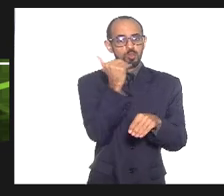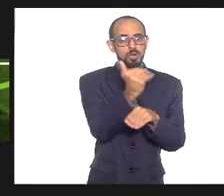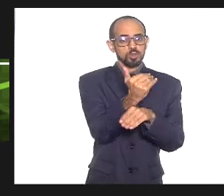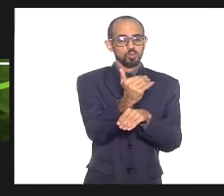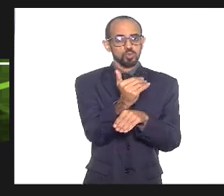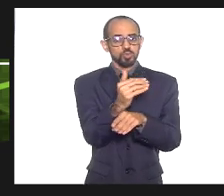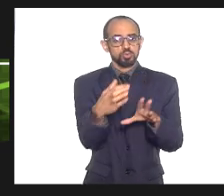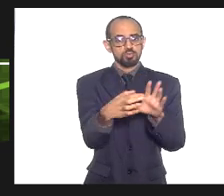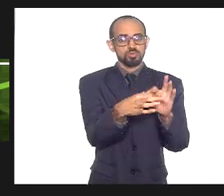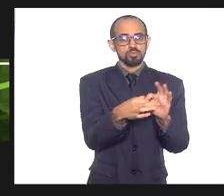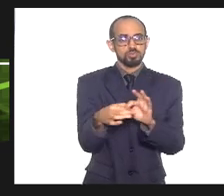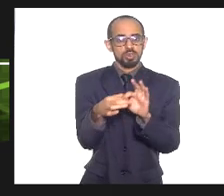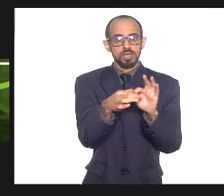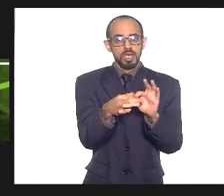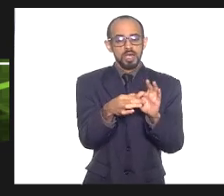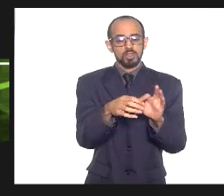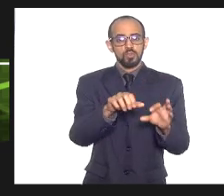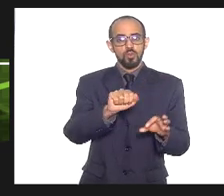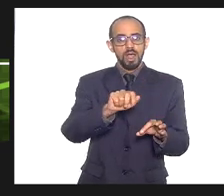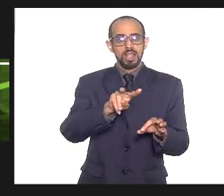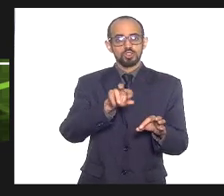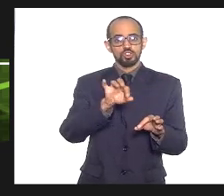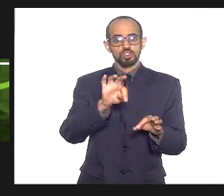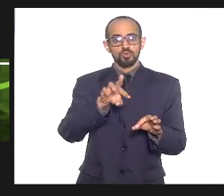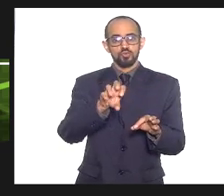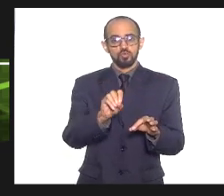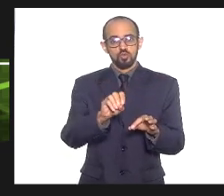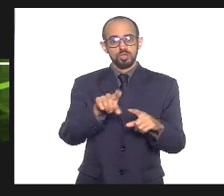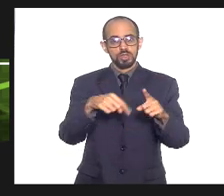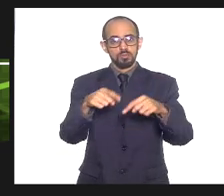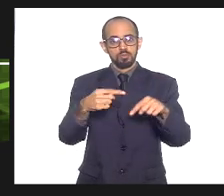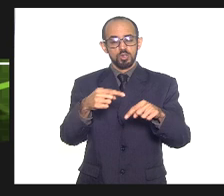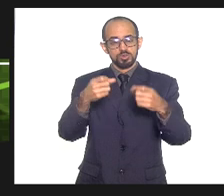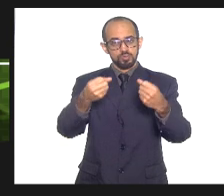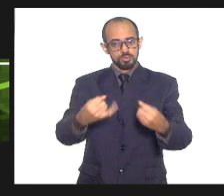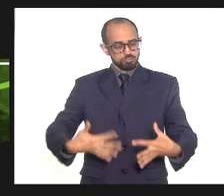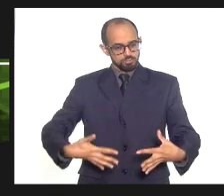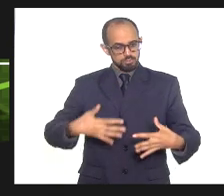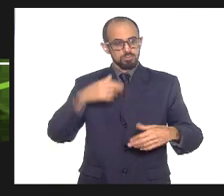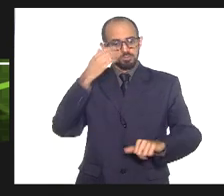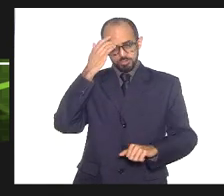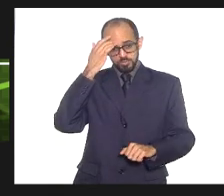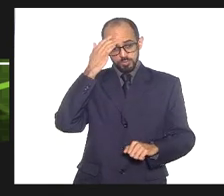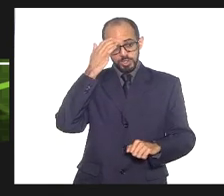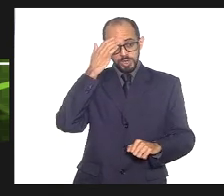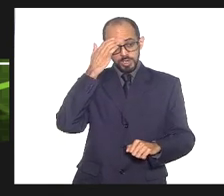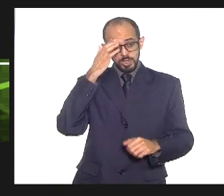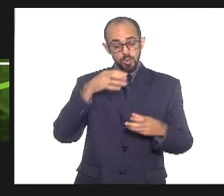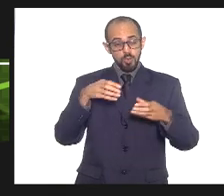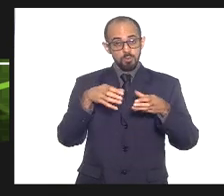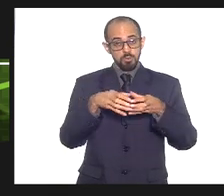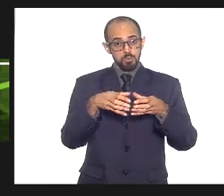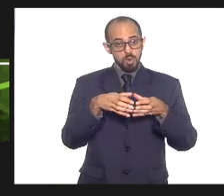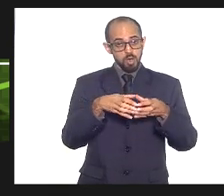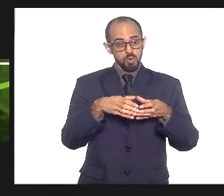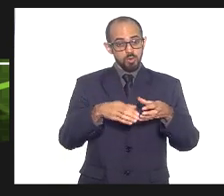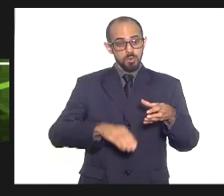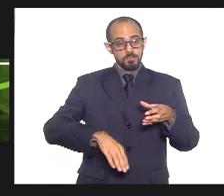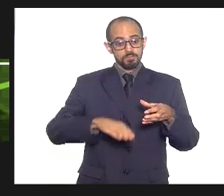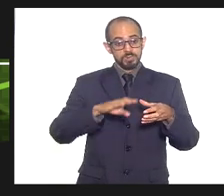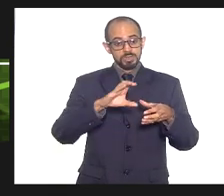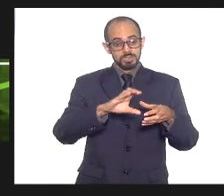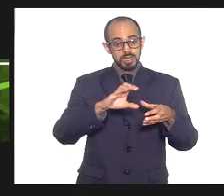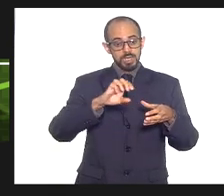ligado a um ativo que nós possuímos, que detalharei mais adiante nesta apresentação, o bloco BMC-33, que possui alto